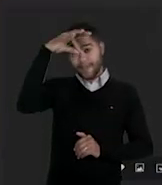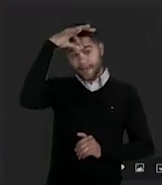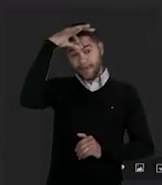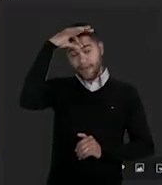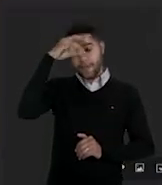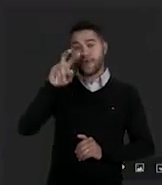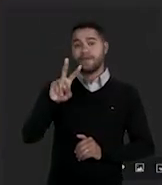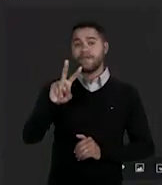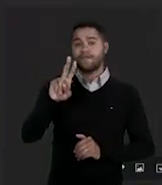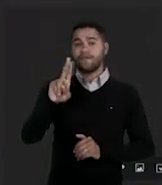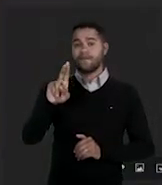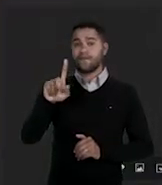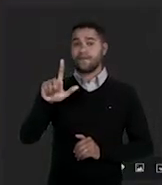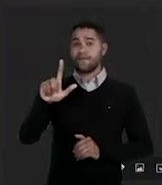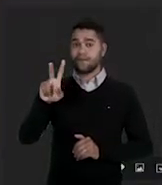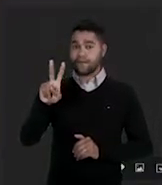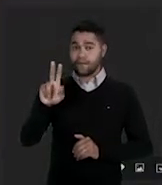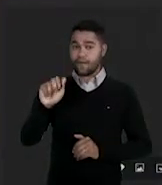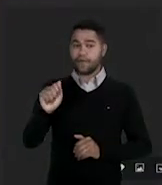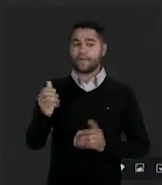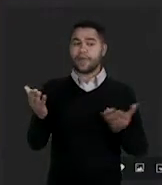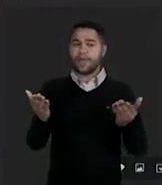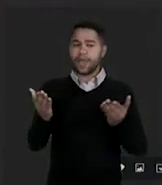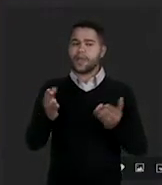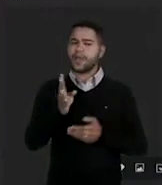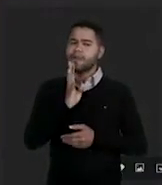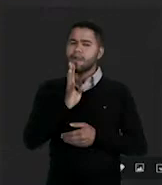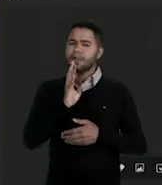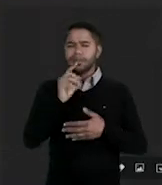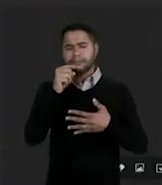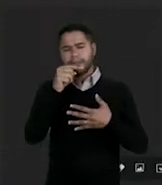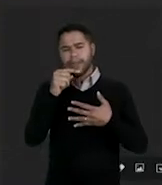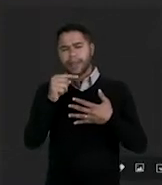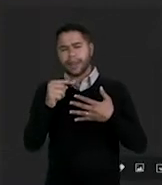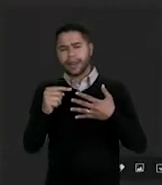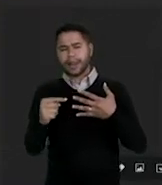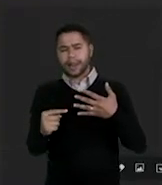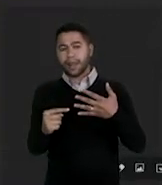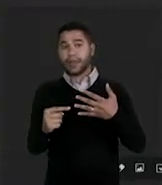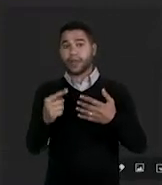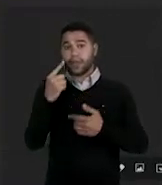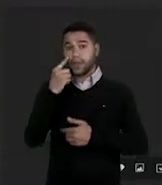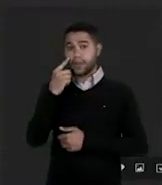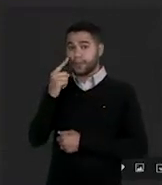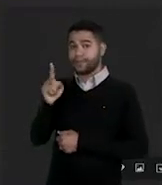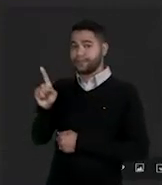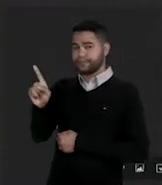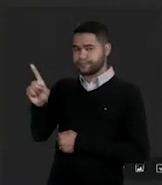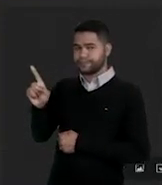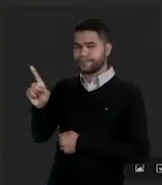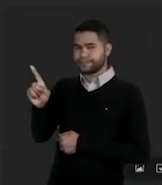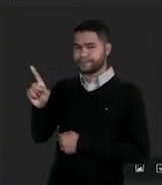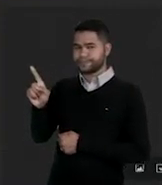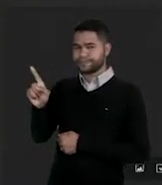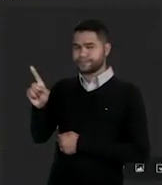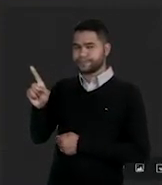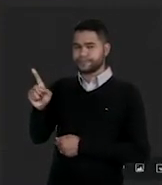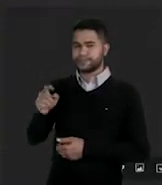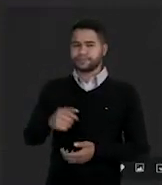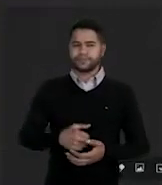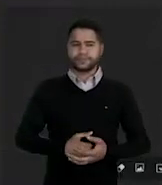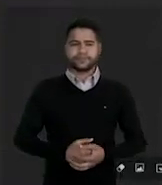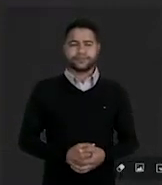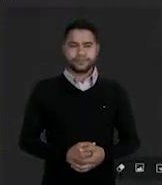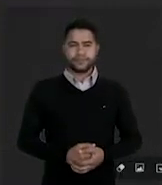externa feminina. Então, neste momento, nós vamos conhecer quais são esses órgãos externos do sistema